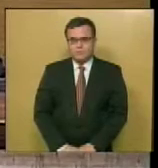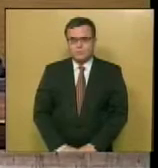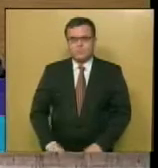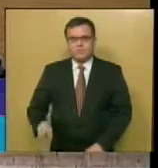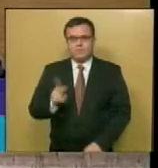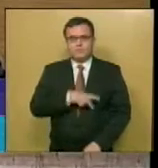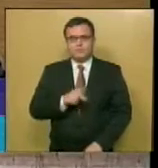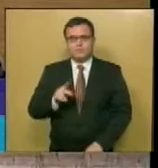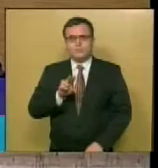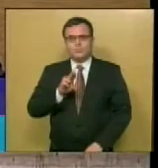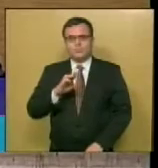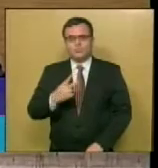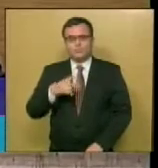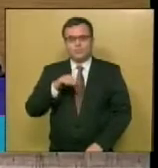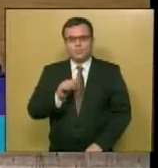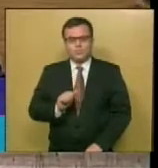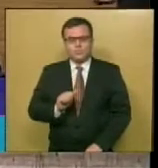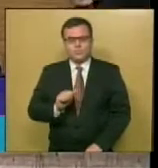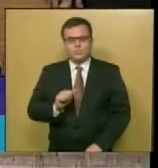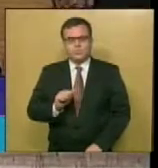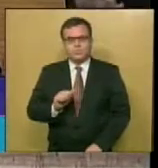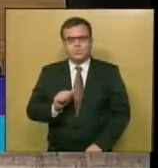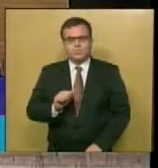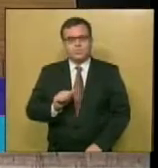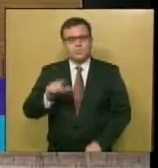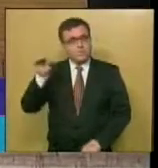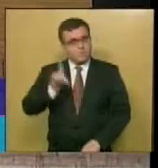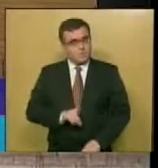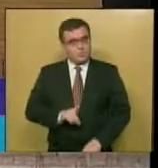Professor Uchoa, magnífico reitor da Universidade de Tiradentes.